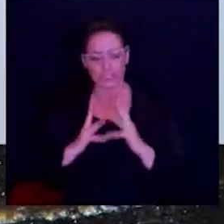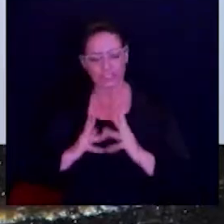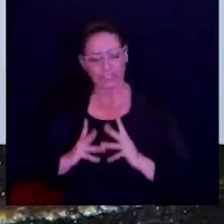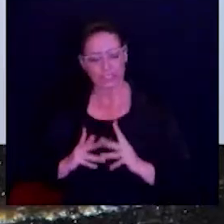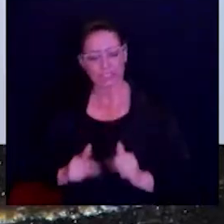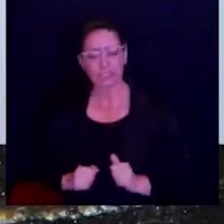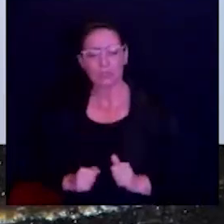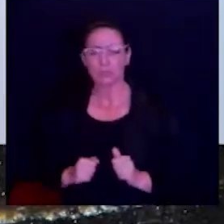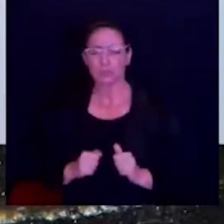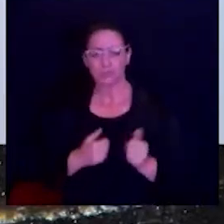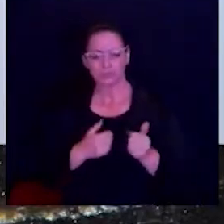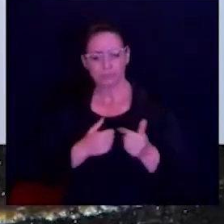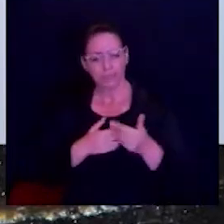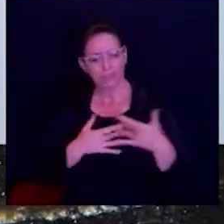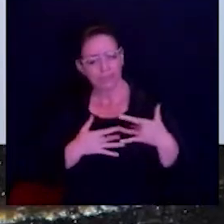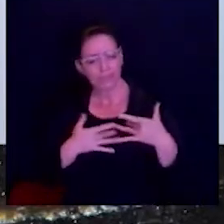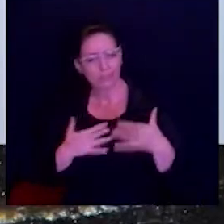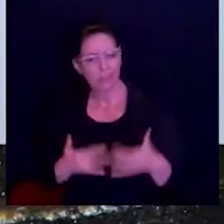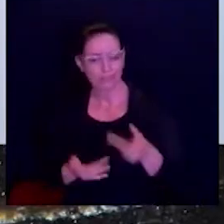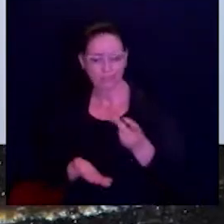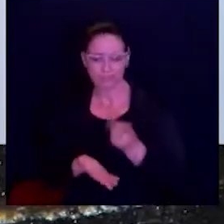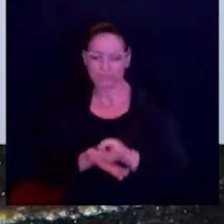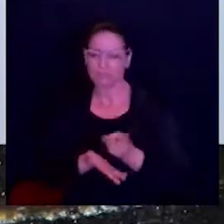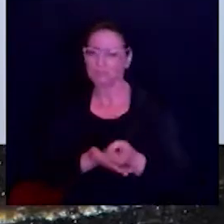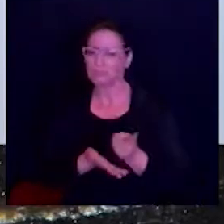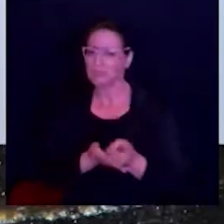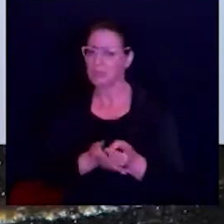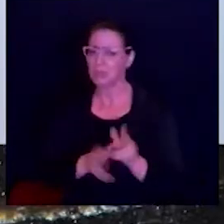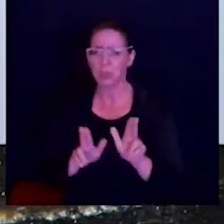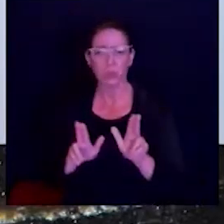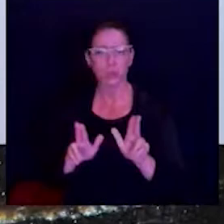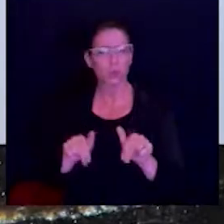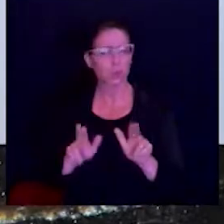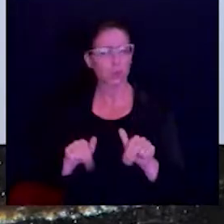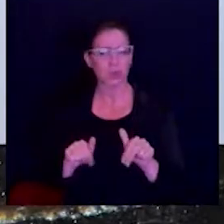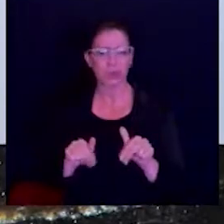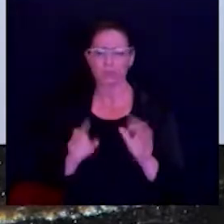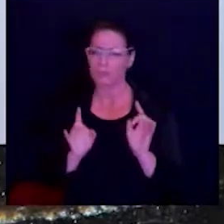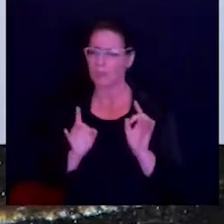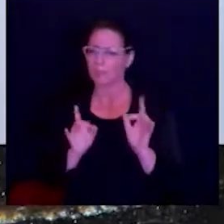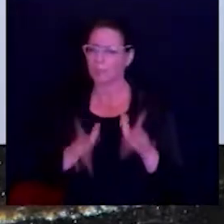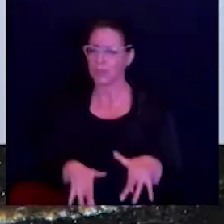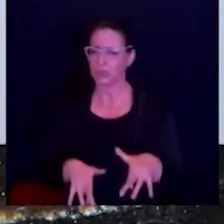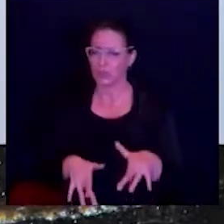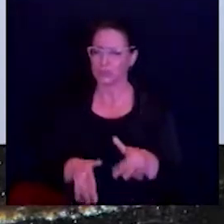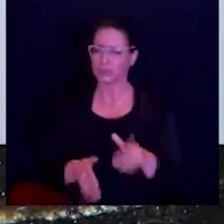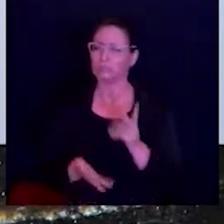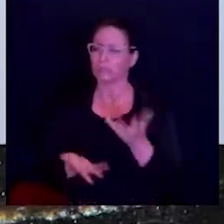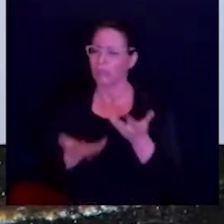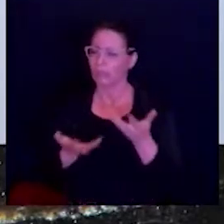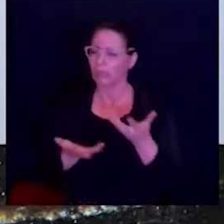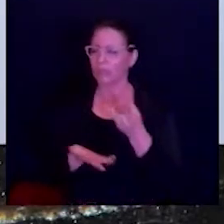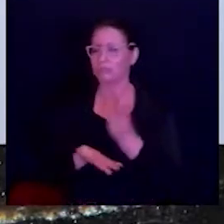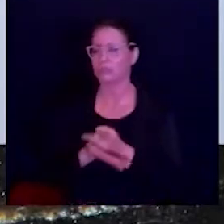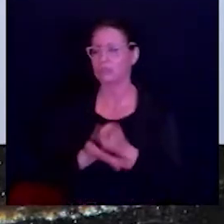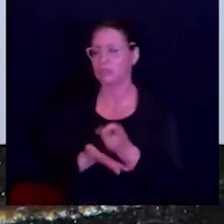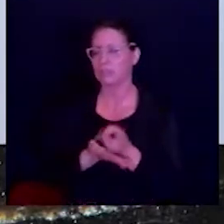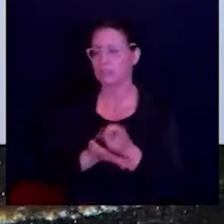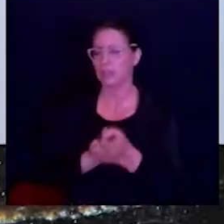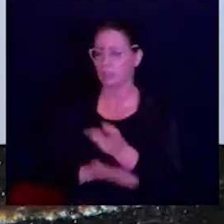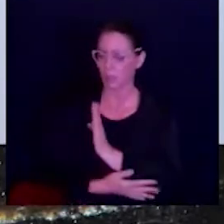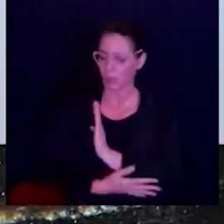gentis sempre. Não desistam nunca do que toca ao coração. Queiram sempre,